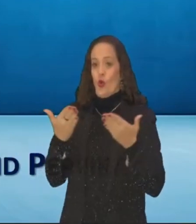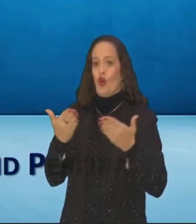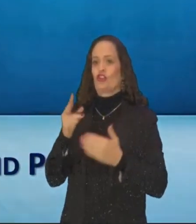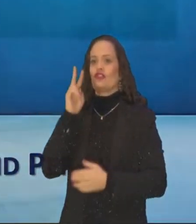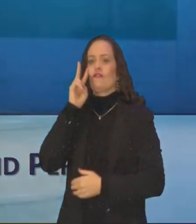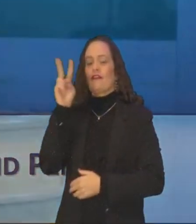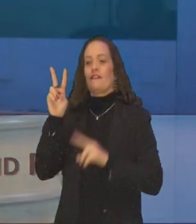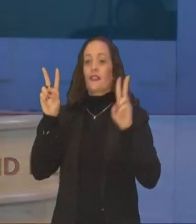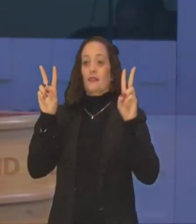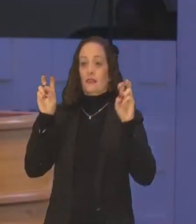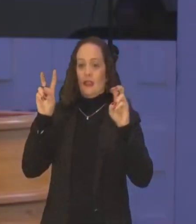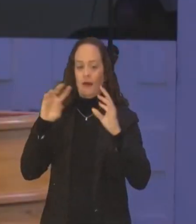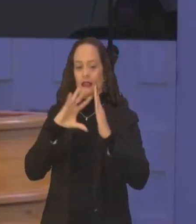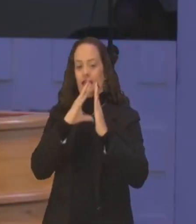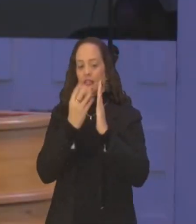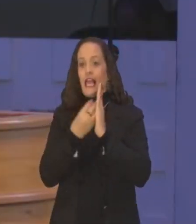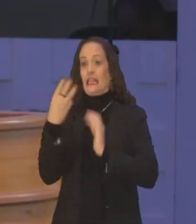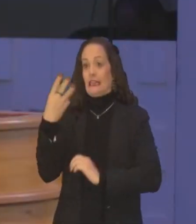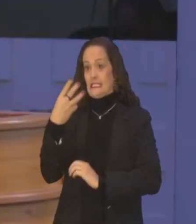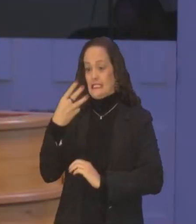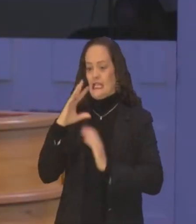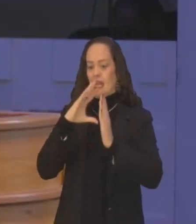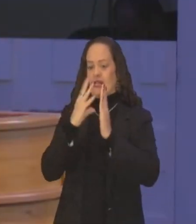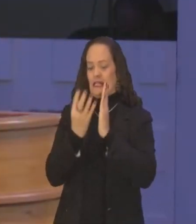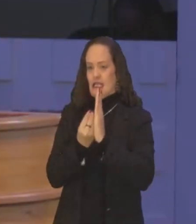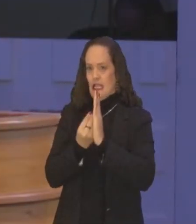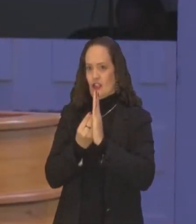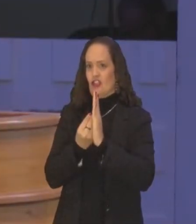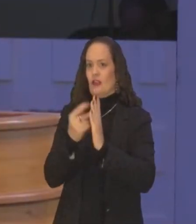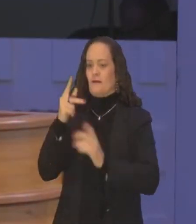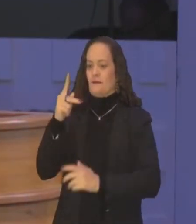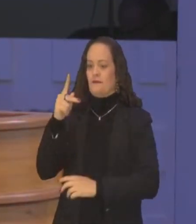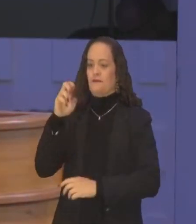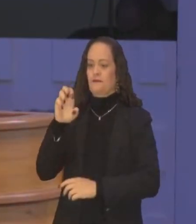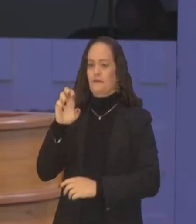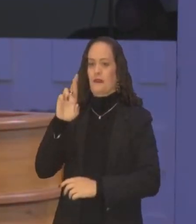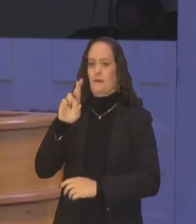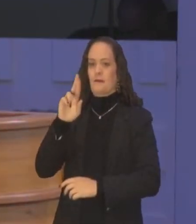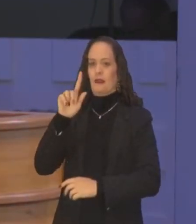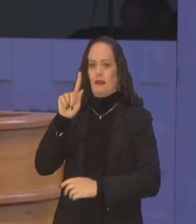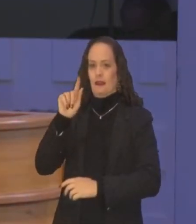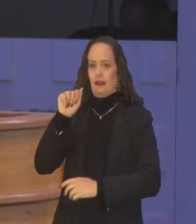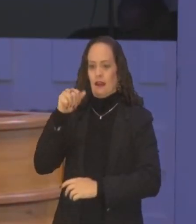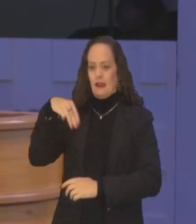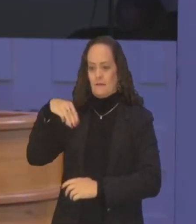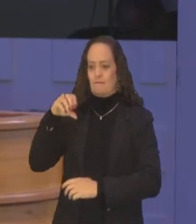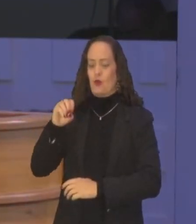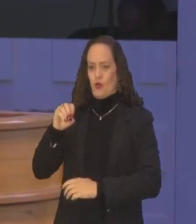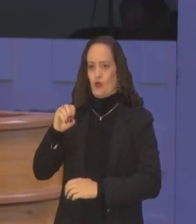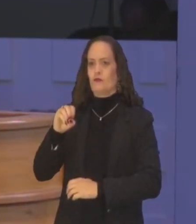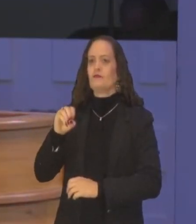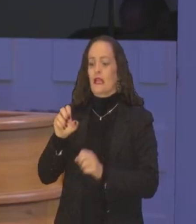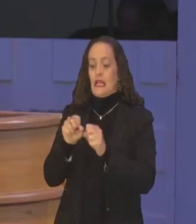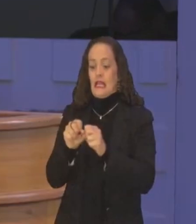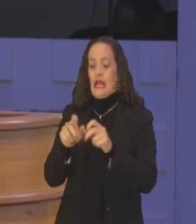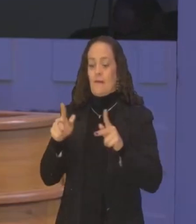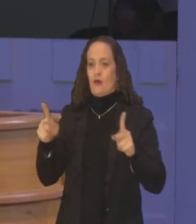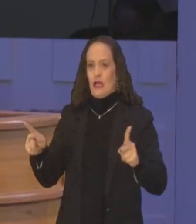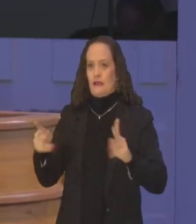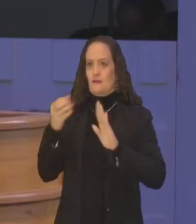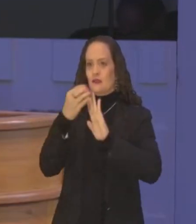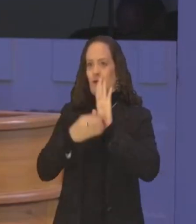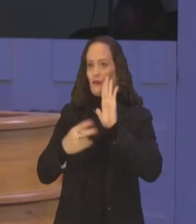manhã a terceira igreja citada no livro do Apocalipse, no capítulo de número 2, dos versos